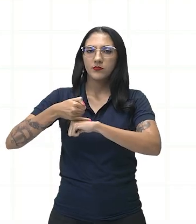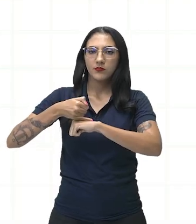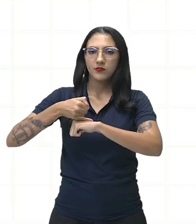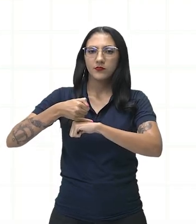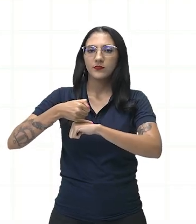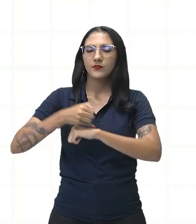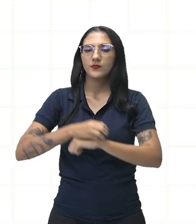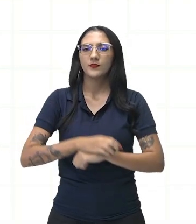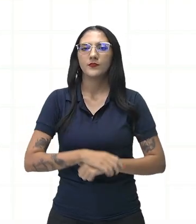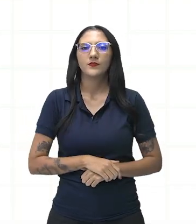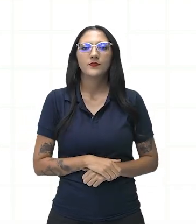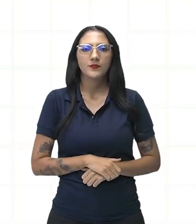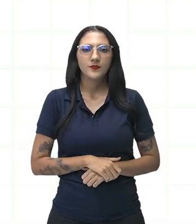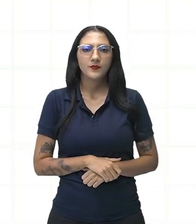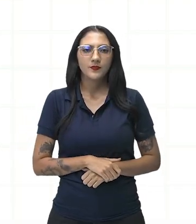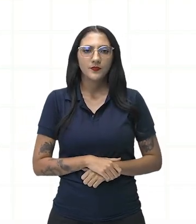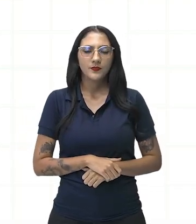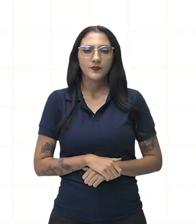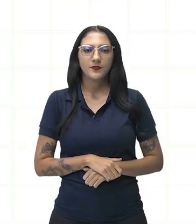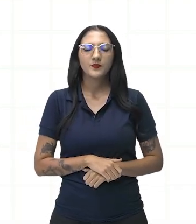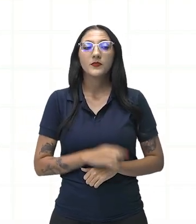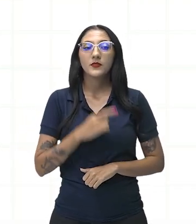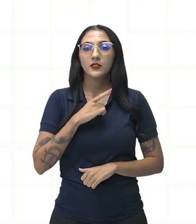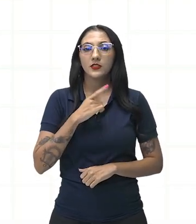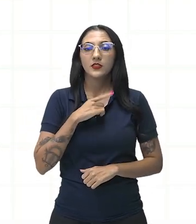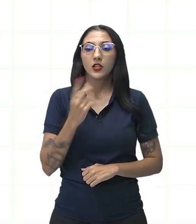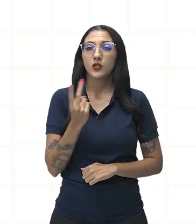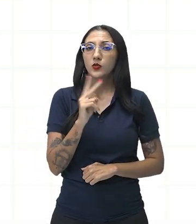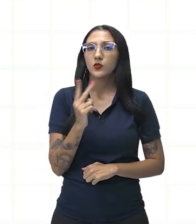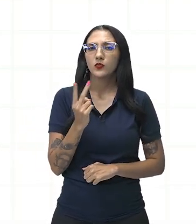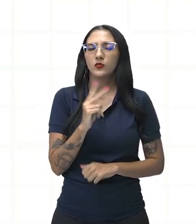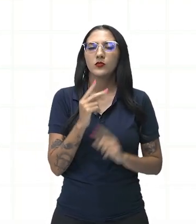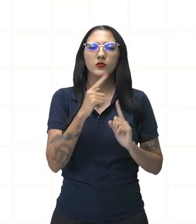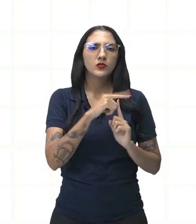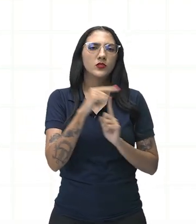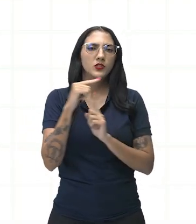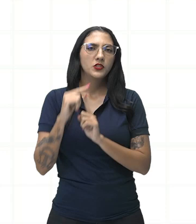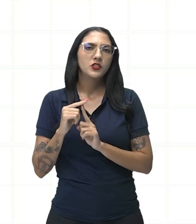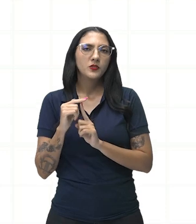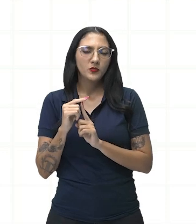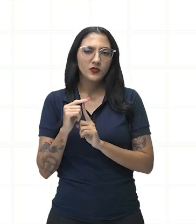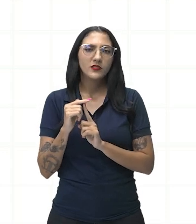negativamente. Então, temos dois tipos de íon resultados